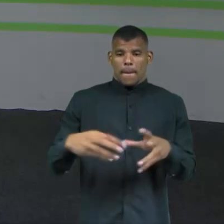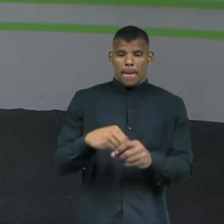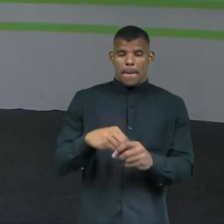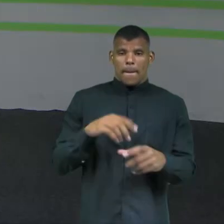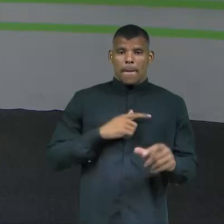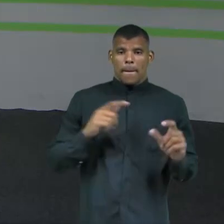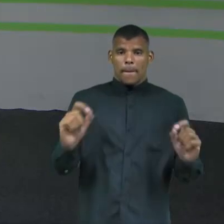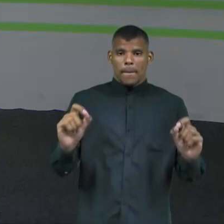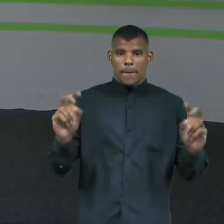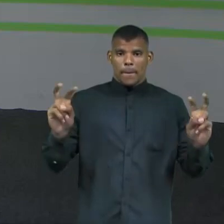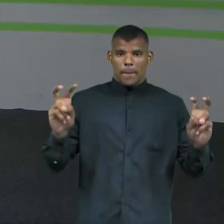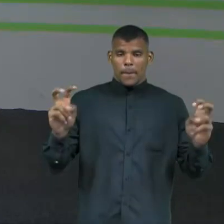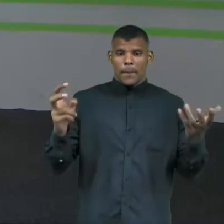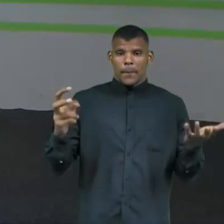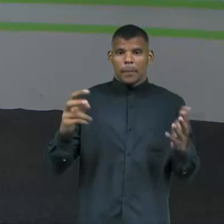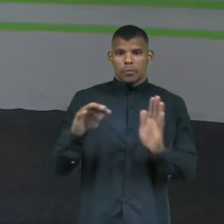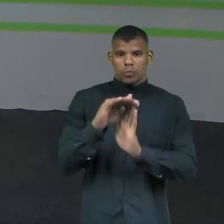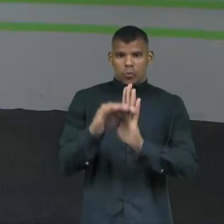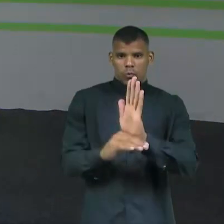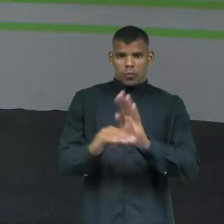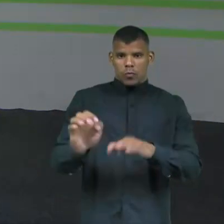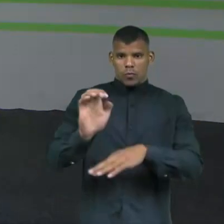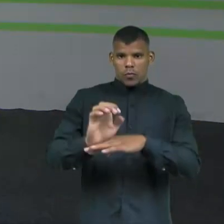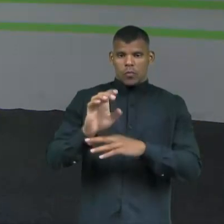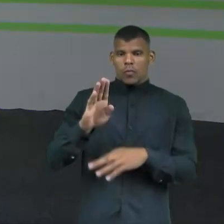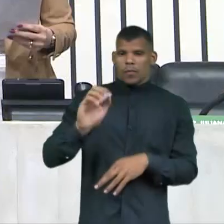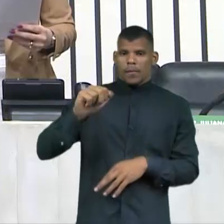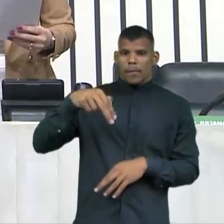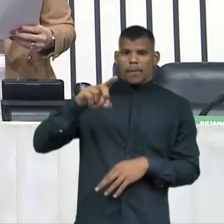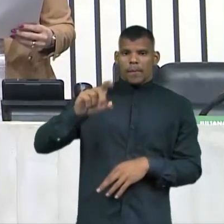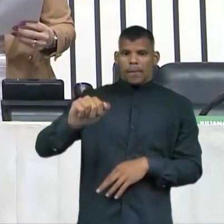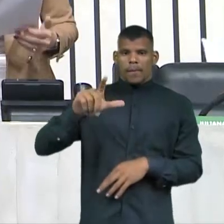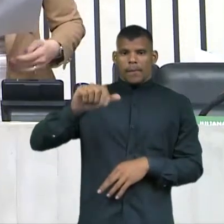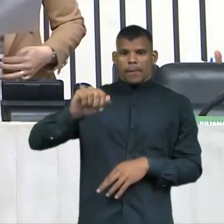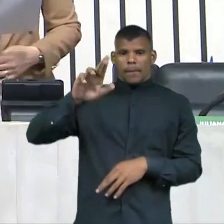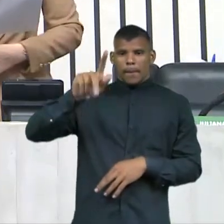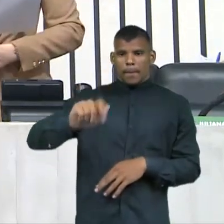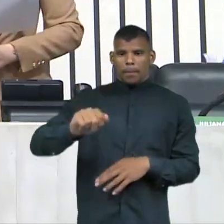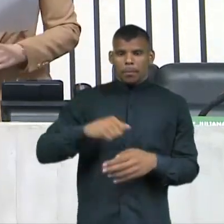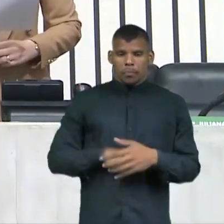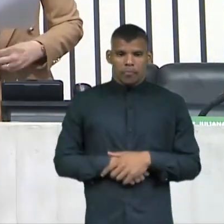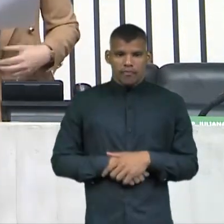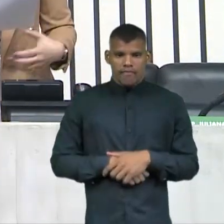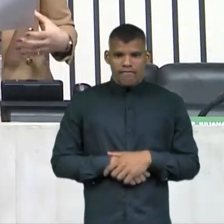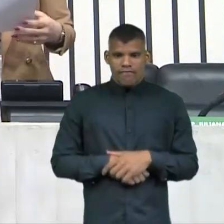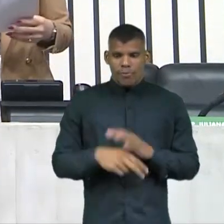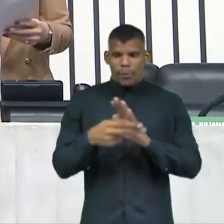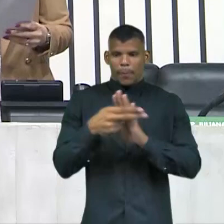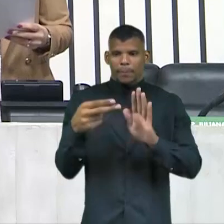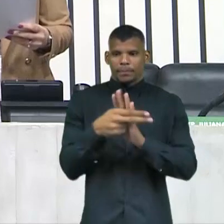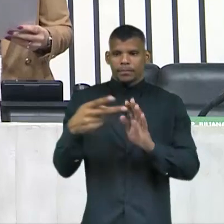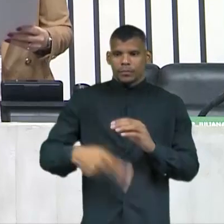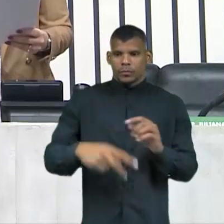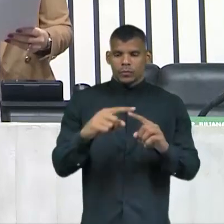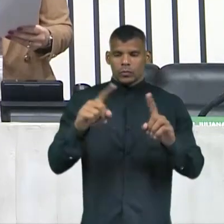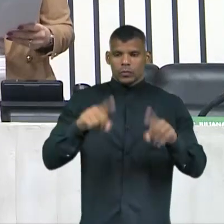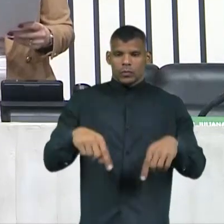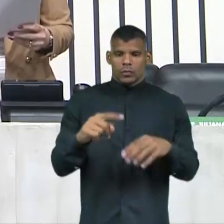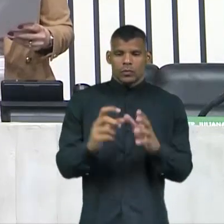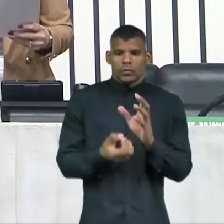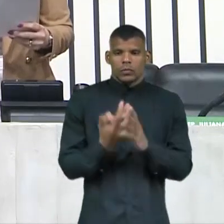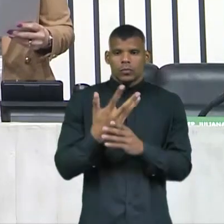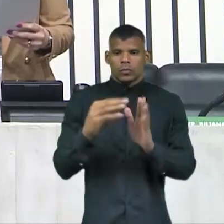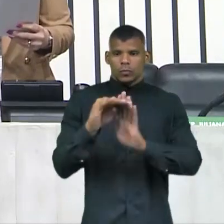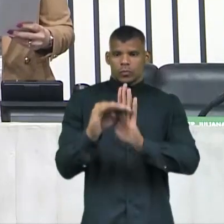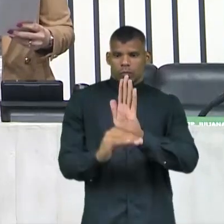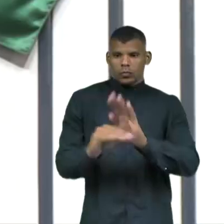do Programa Estadual de Banda Larga. Entre os projetos de lei de autoria do Poder Executivo está o que institui o Programa